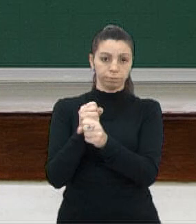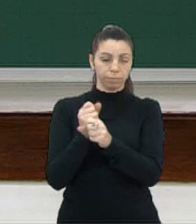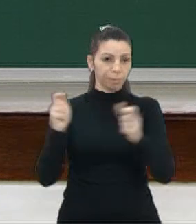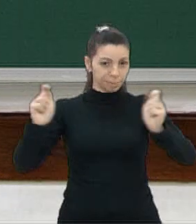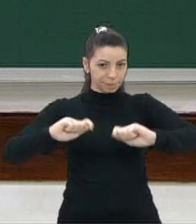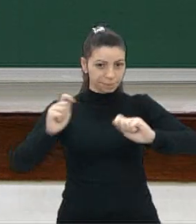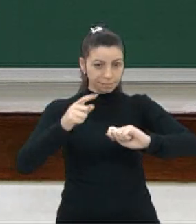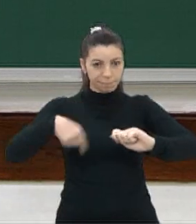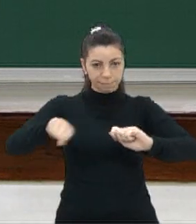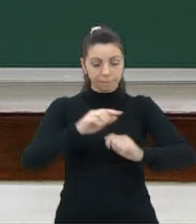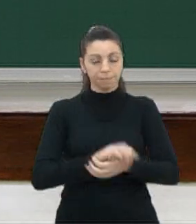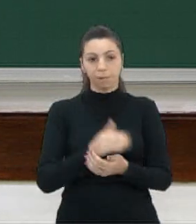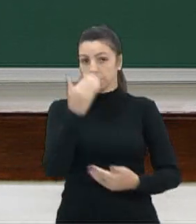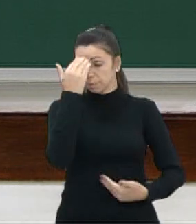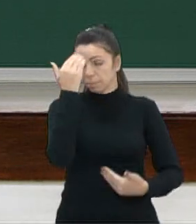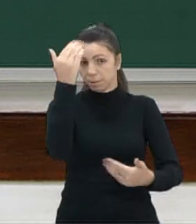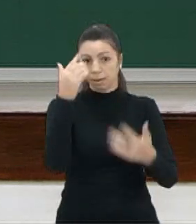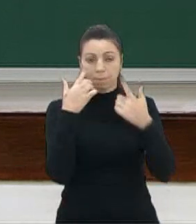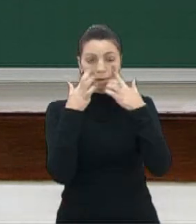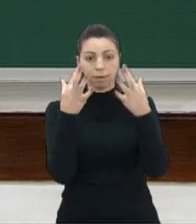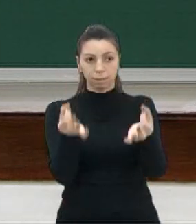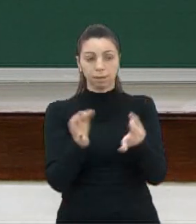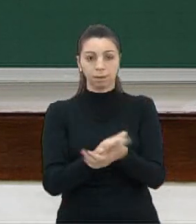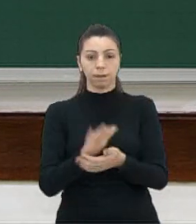precisar. Muito obrigada pela atenção de